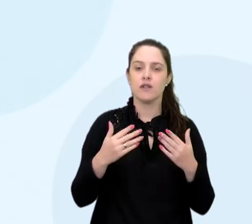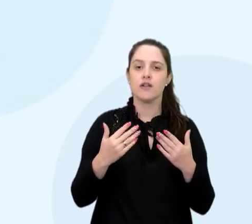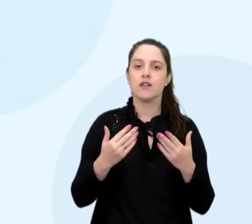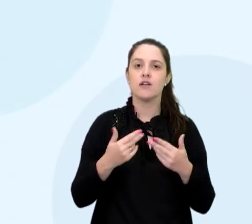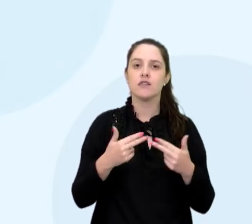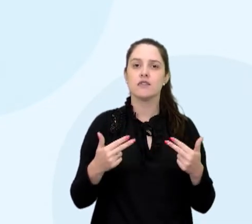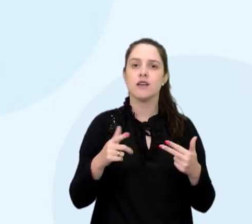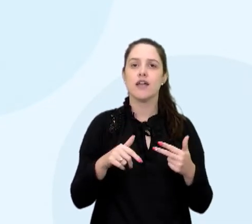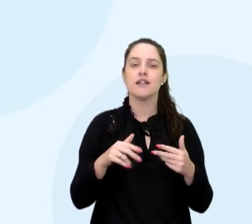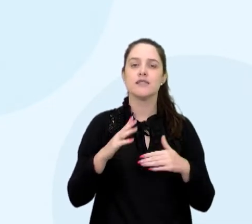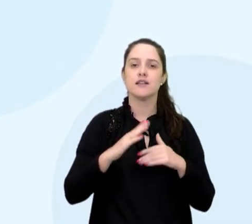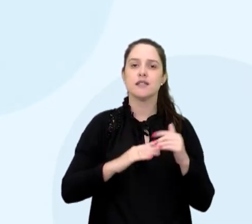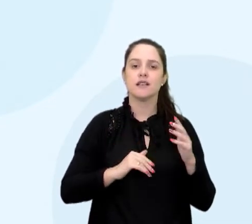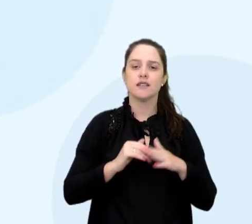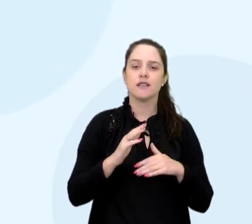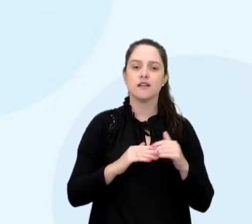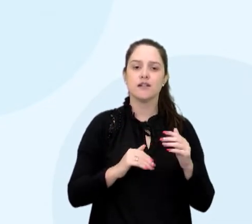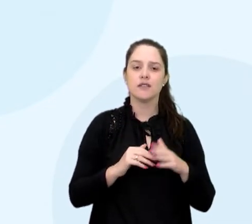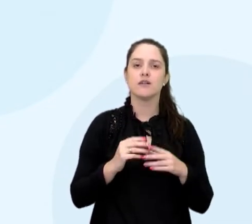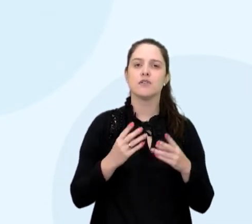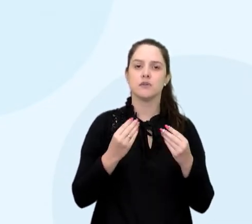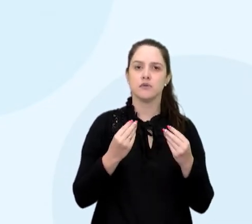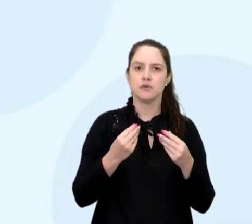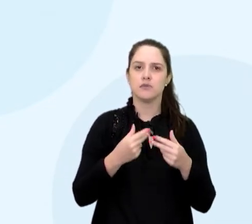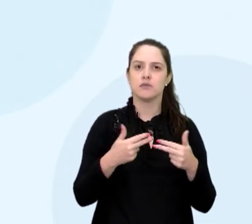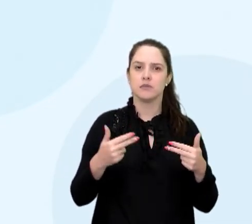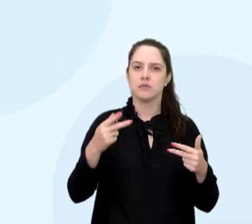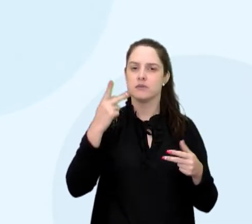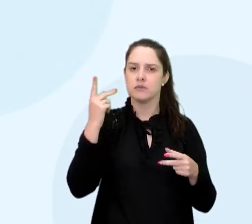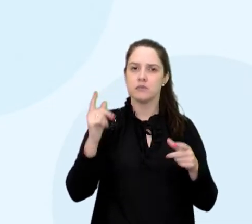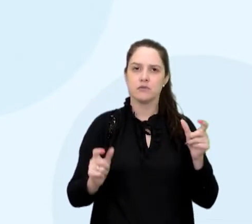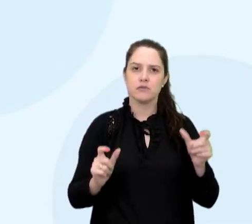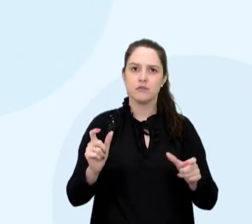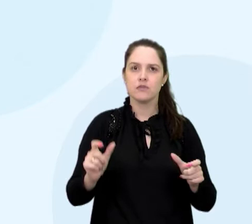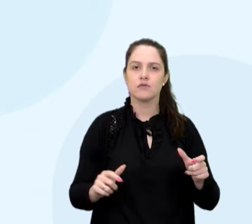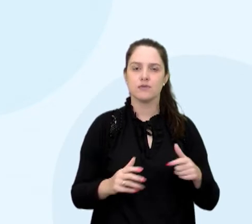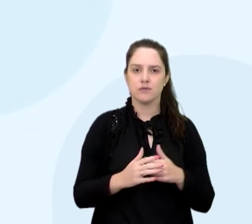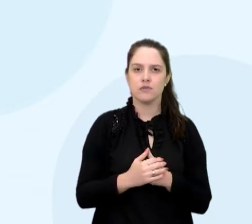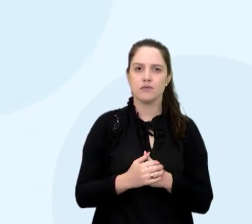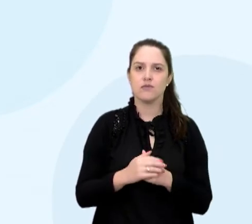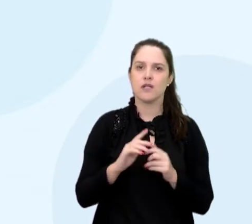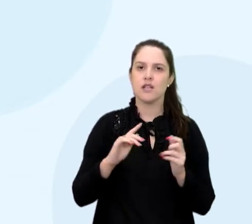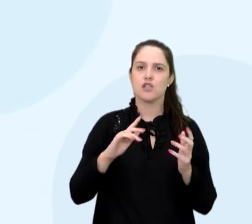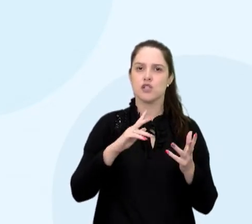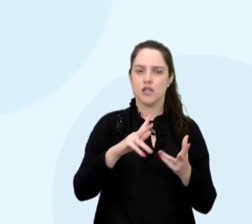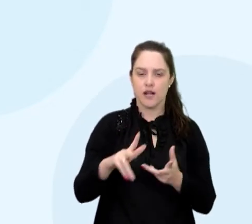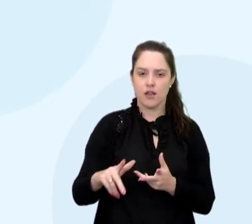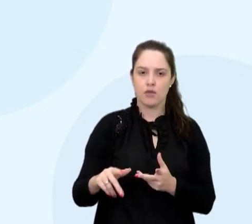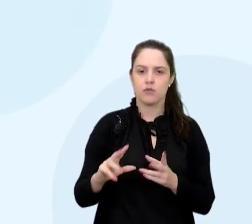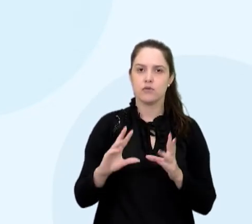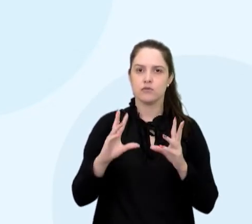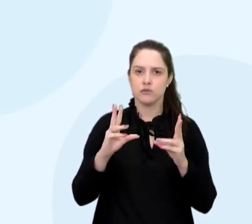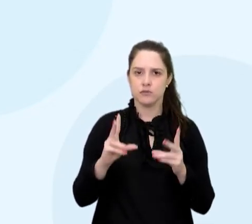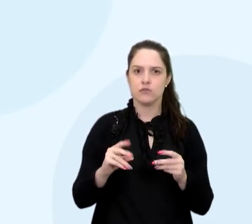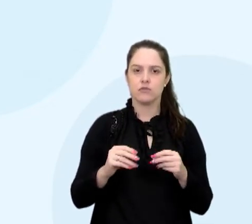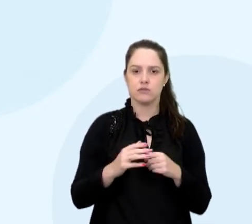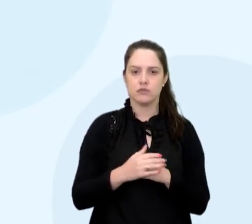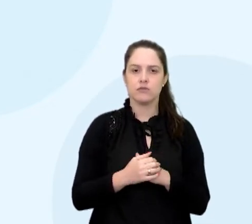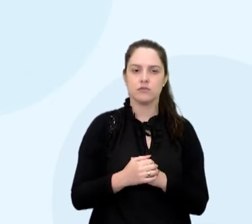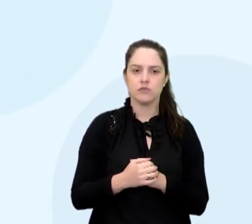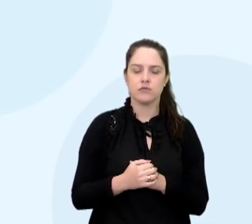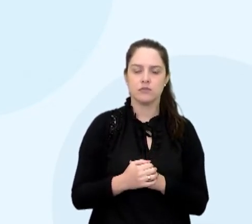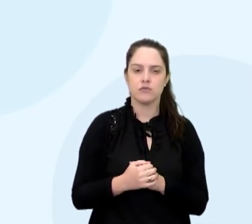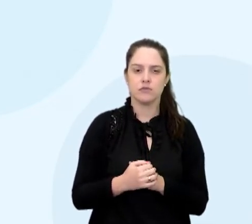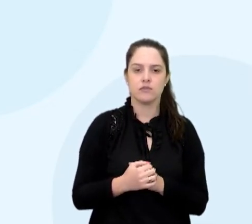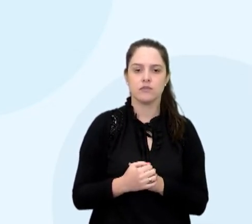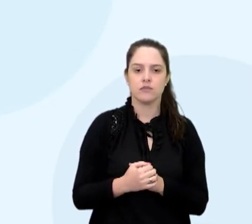essa prática, feita por muitas pessoas, né? De forma sistemática, tem gerado essas mudanças climáticas, né? Desertificação, né? E